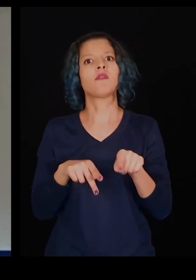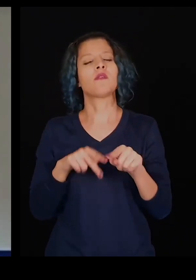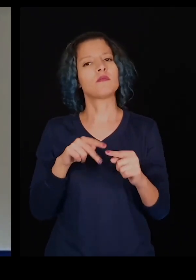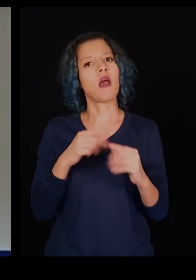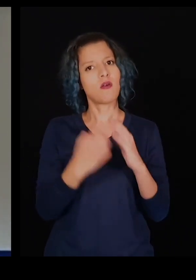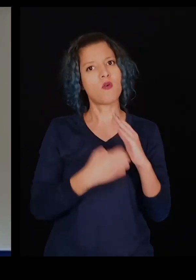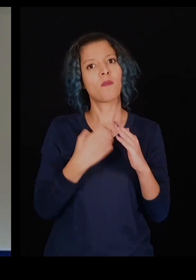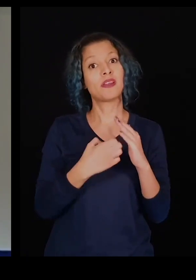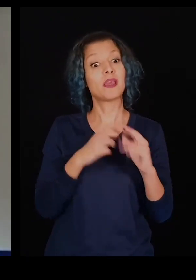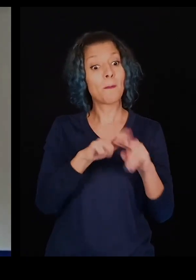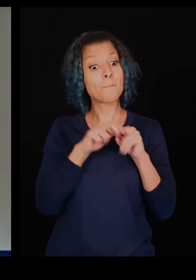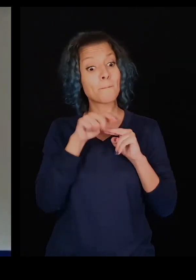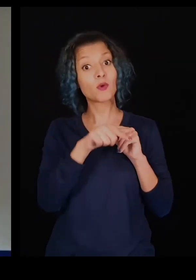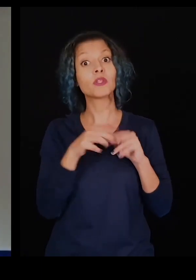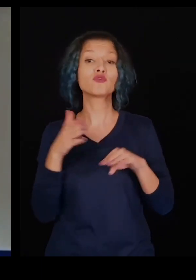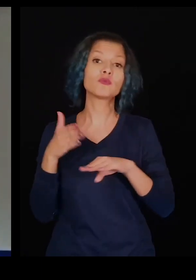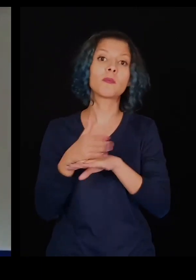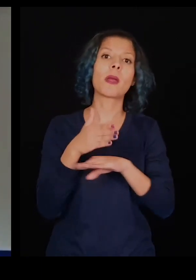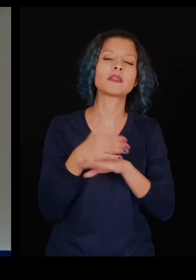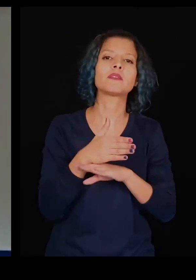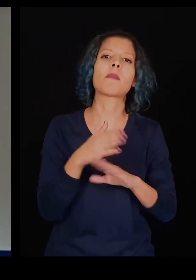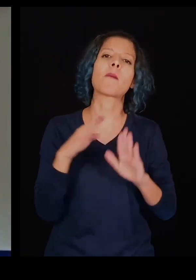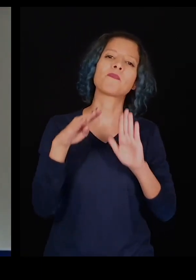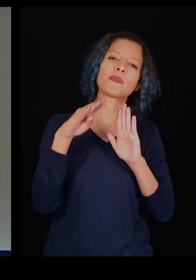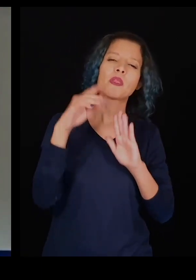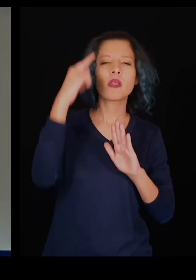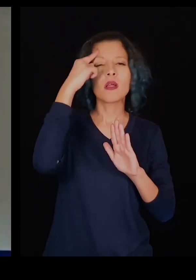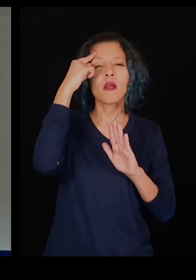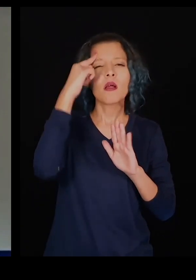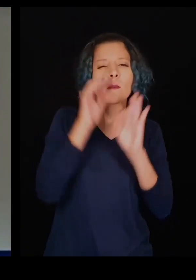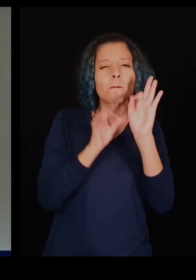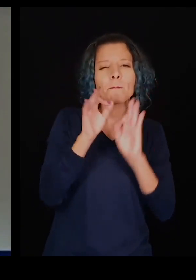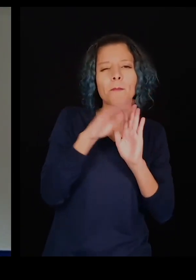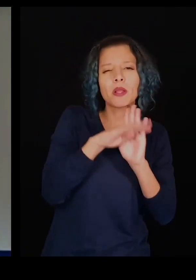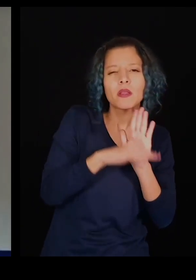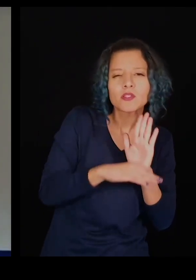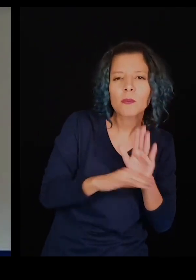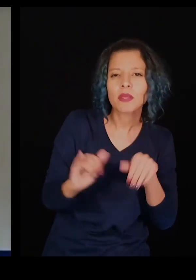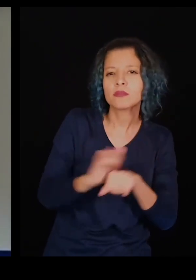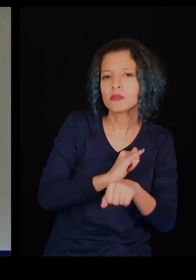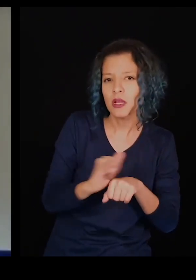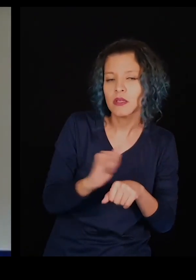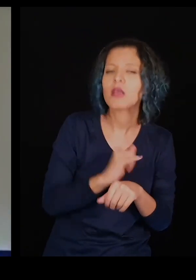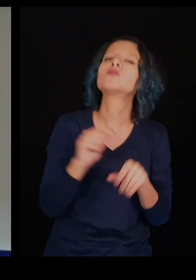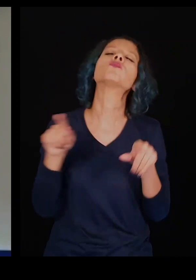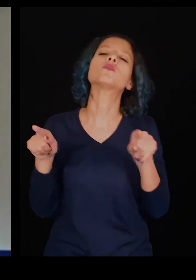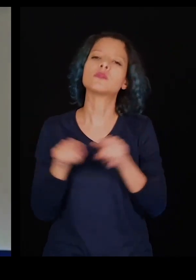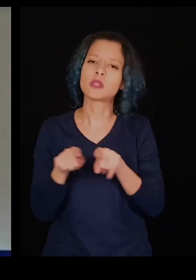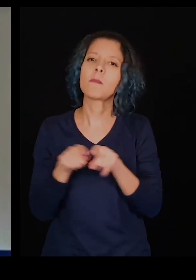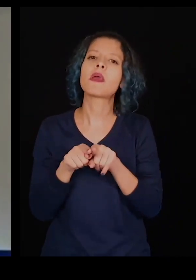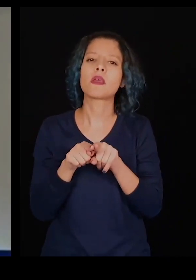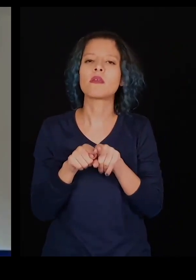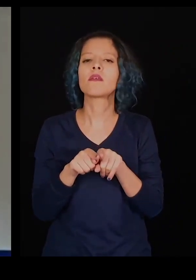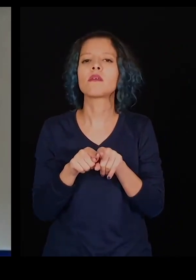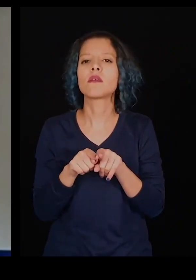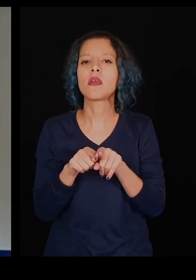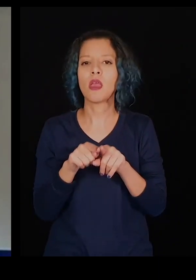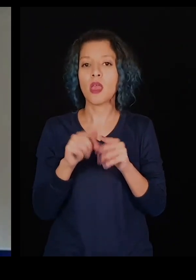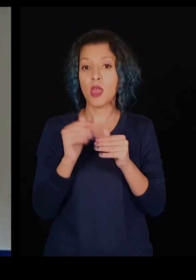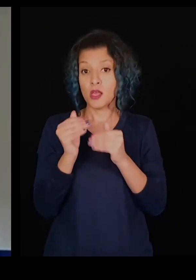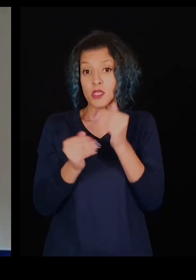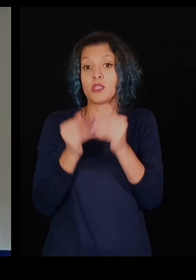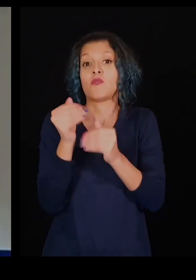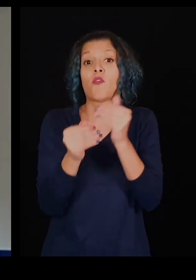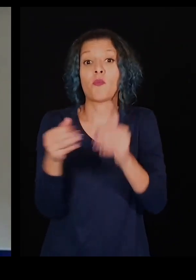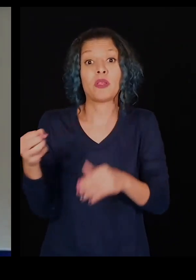participar desse planejamento, tanto da linha do planejamento estratégico quanto da linha do desenvolvimento do novo plano